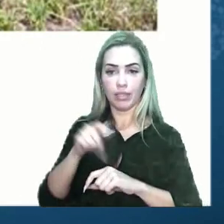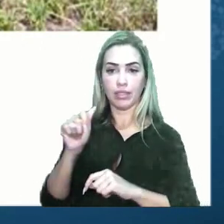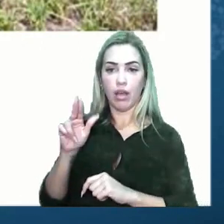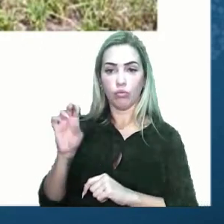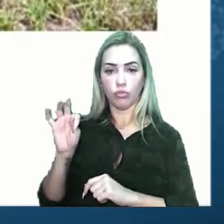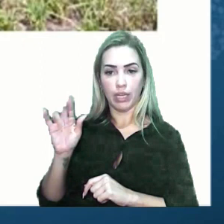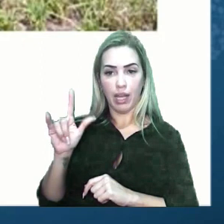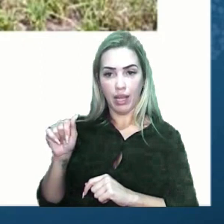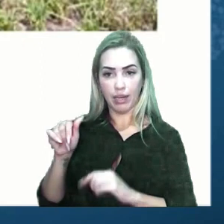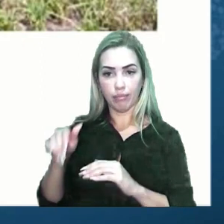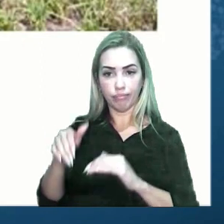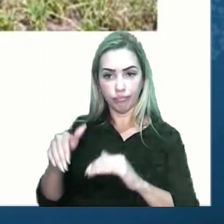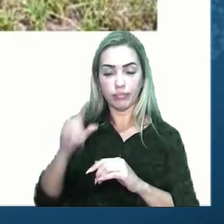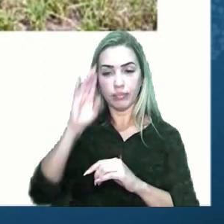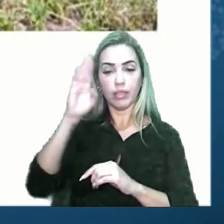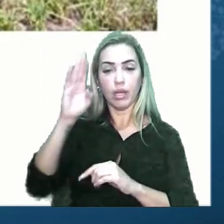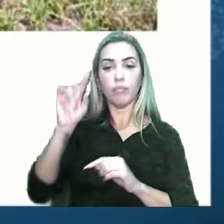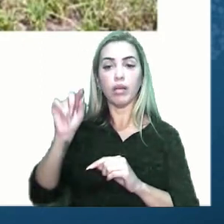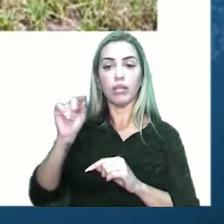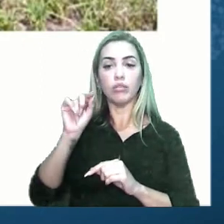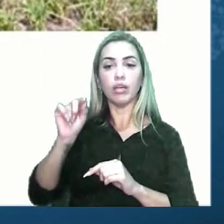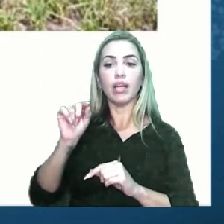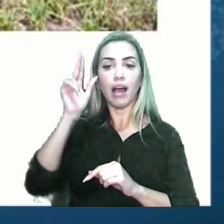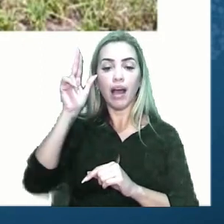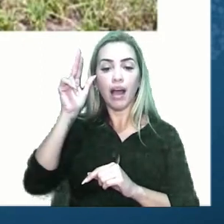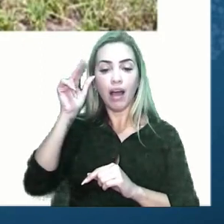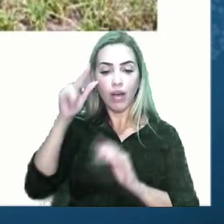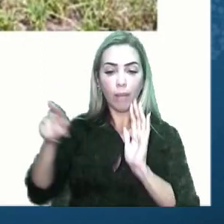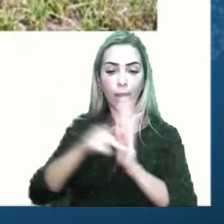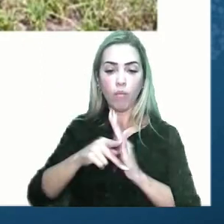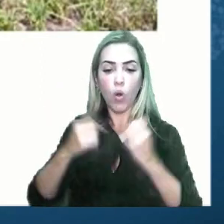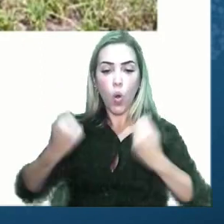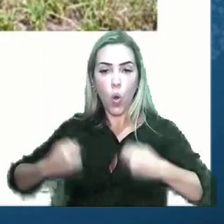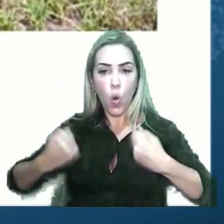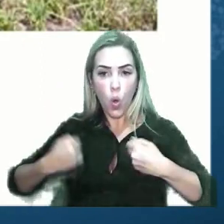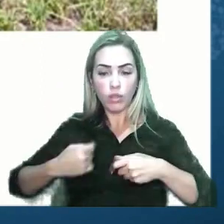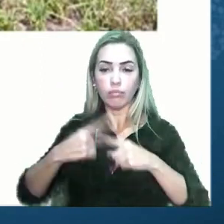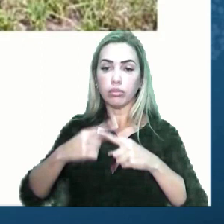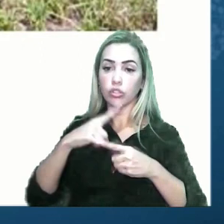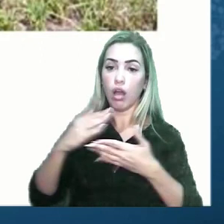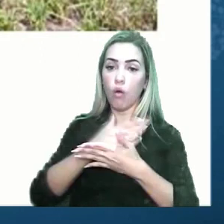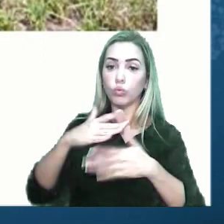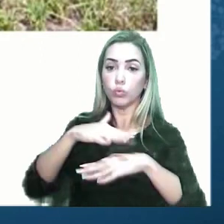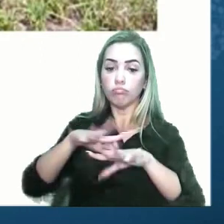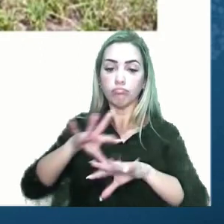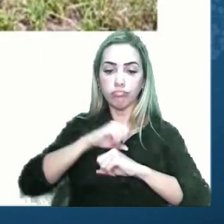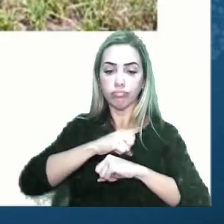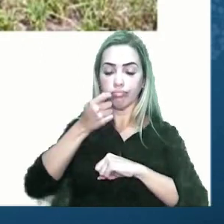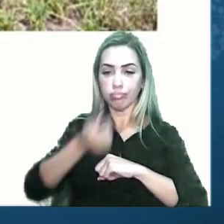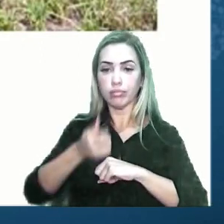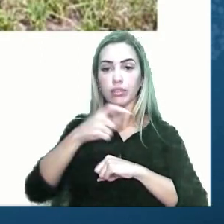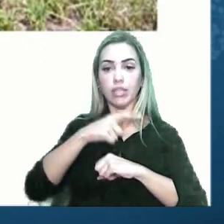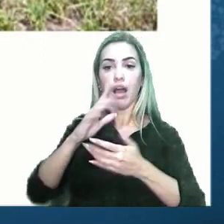principalmente cavalos de corrida, e muitos foram infectados, estavam muito doentes e pessoas em contato com